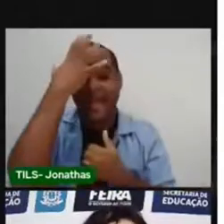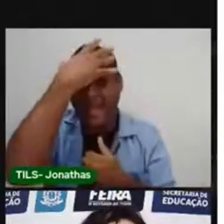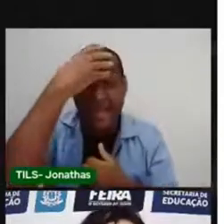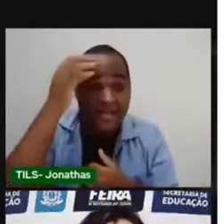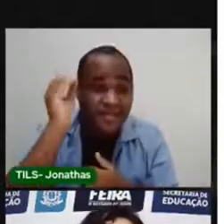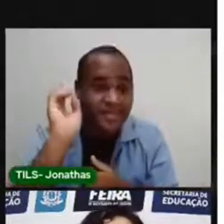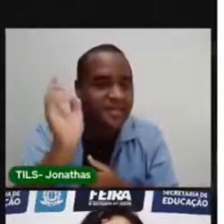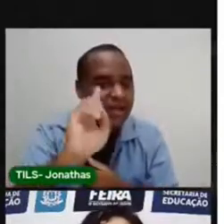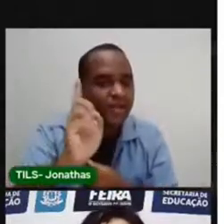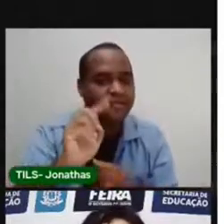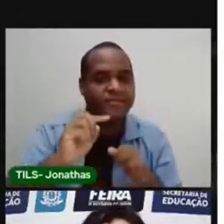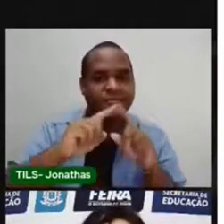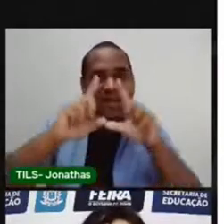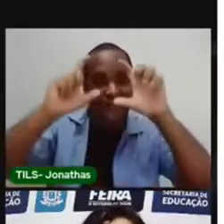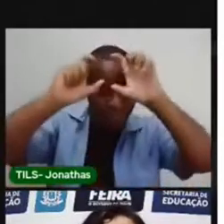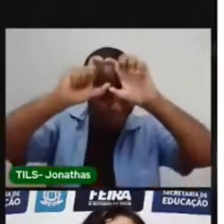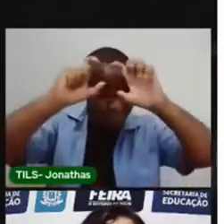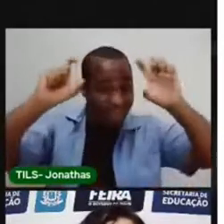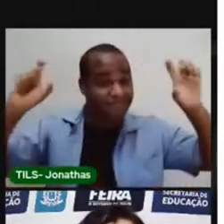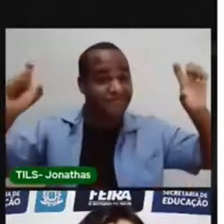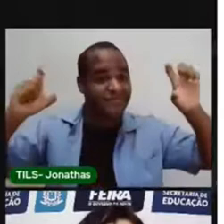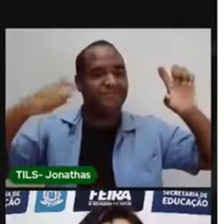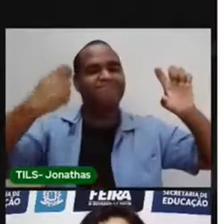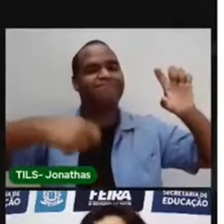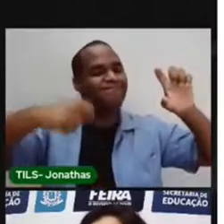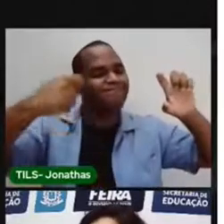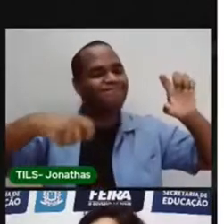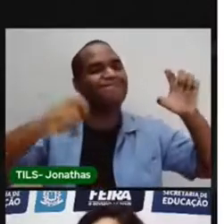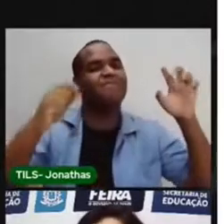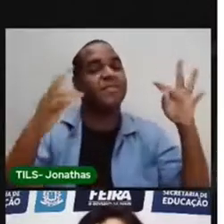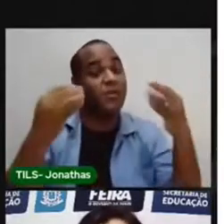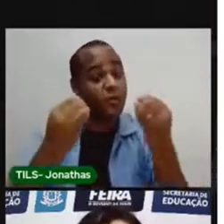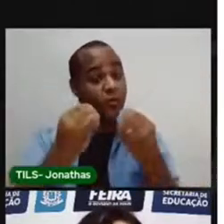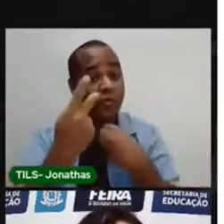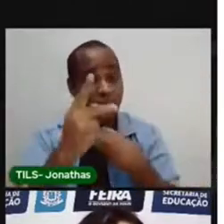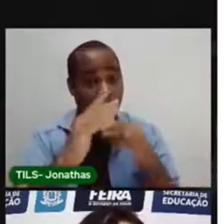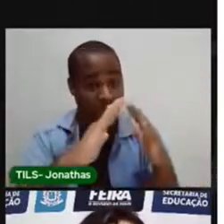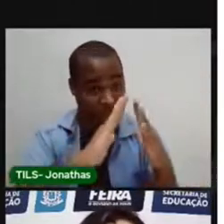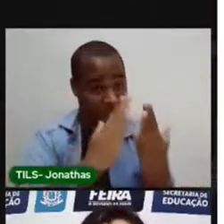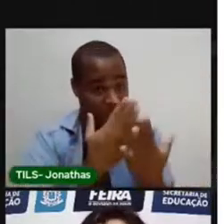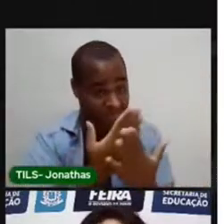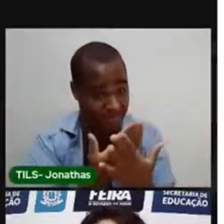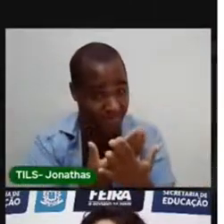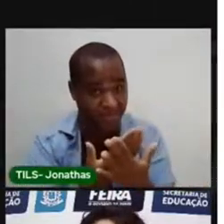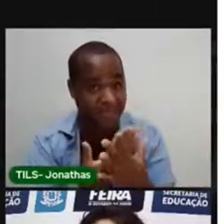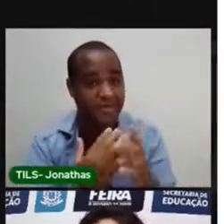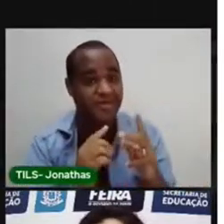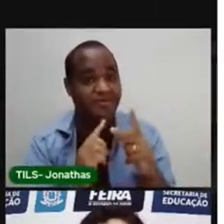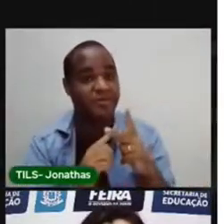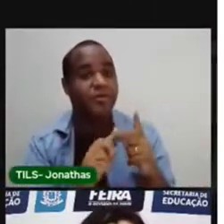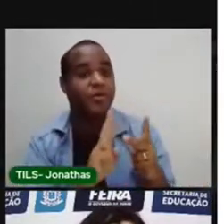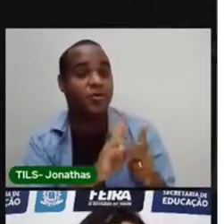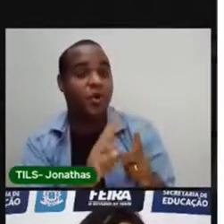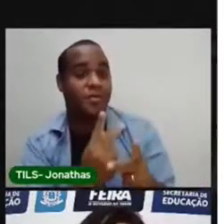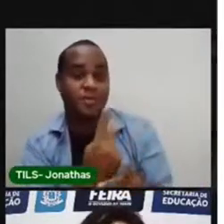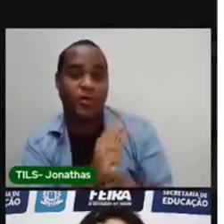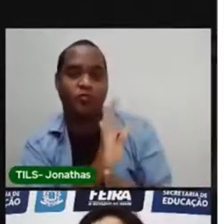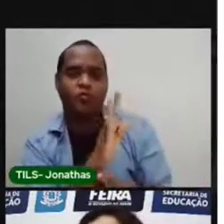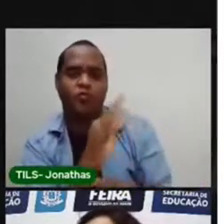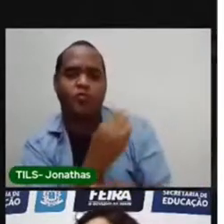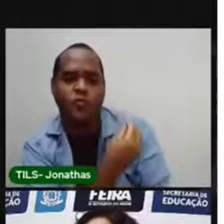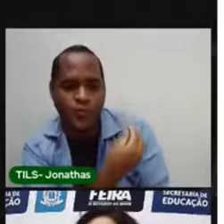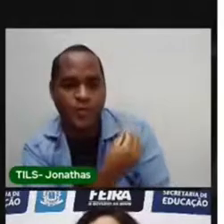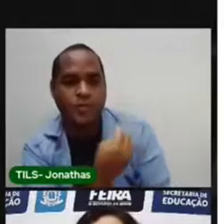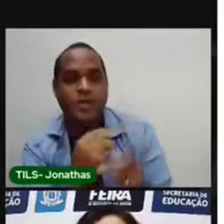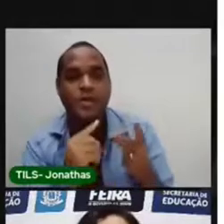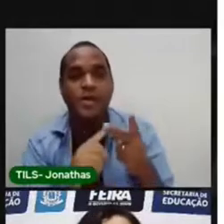esqueça, preencha o cabeçalho completo, o nome da sua escola, o seu nome